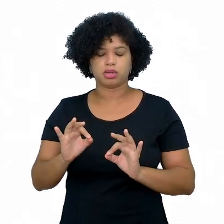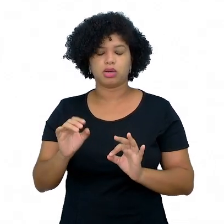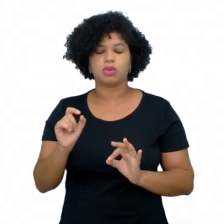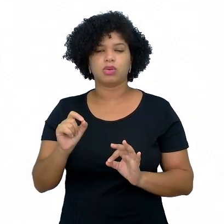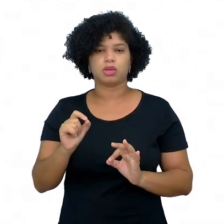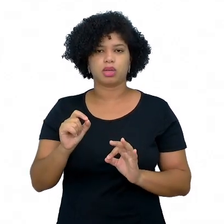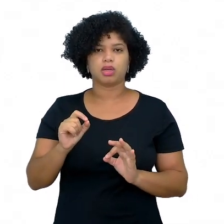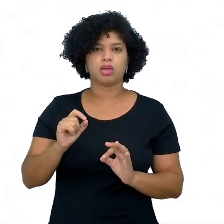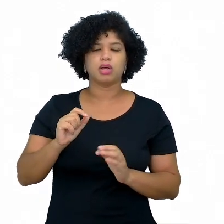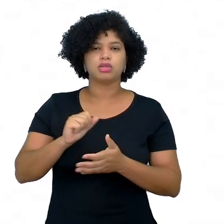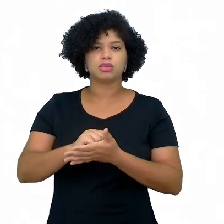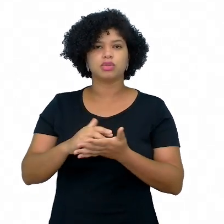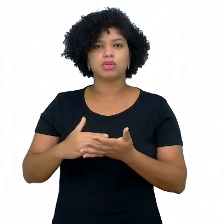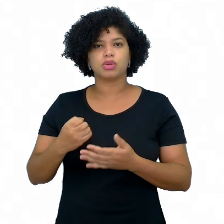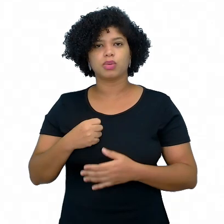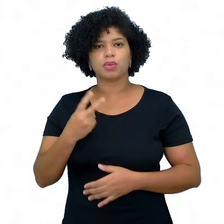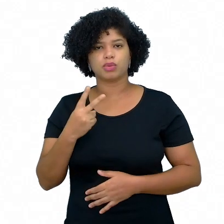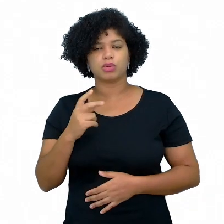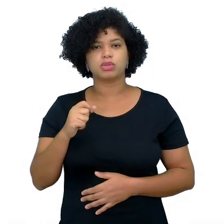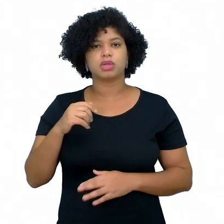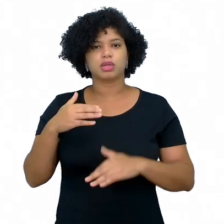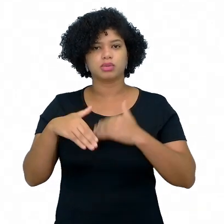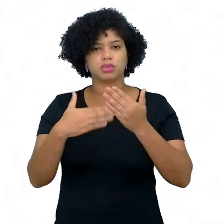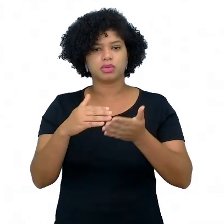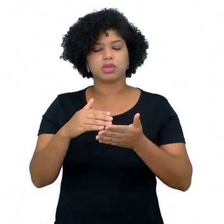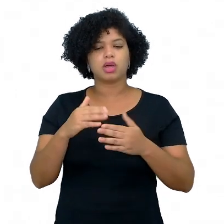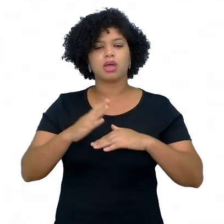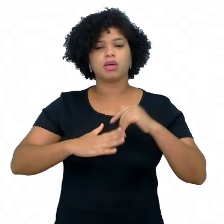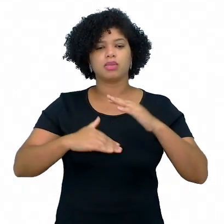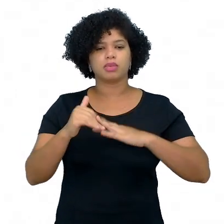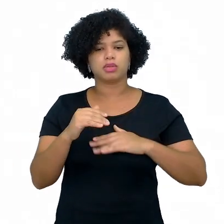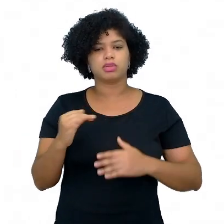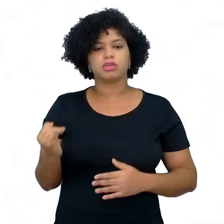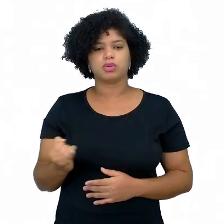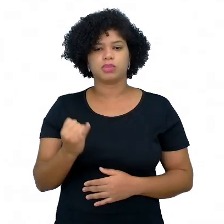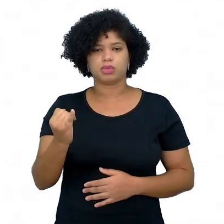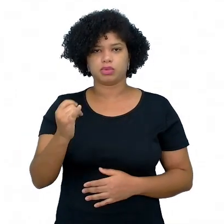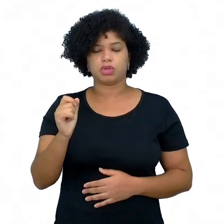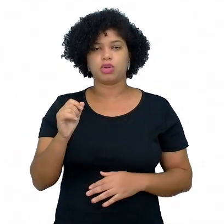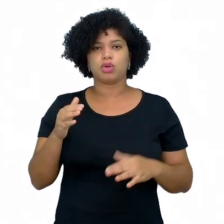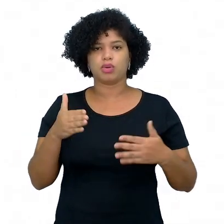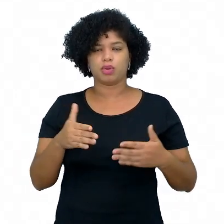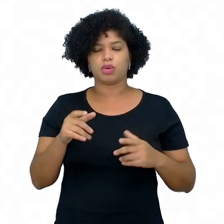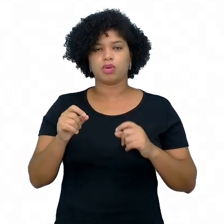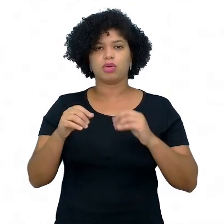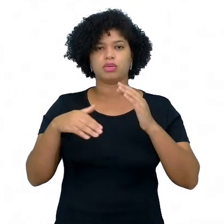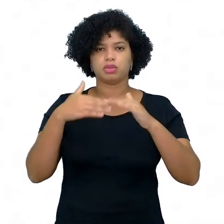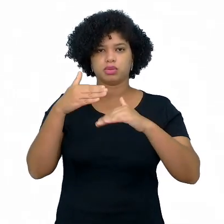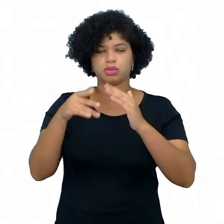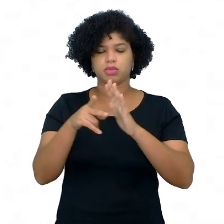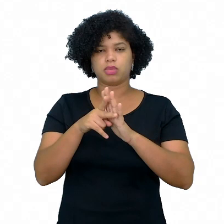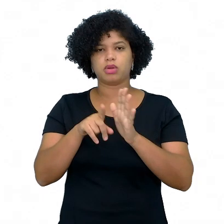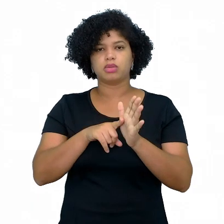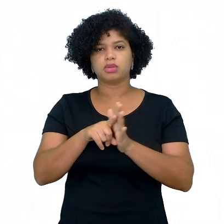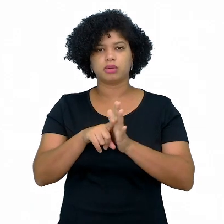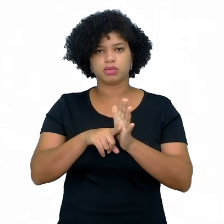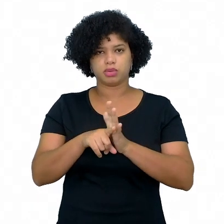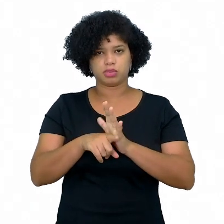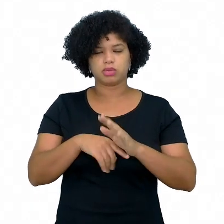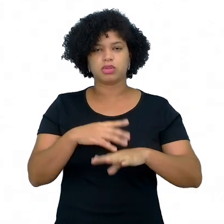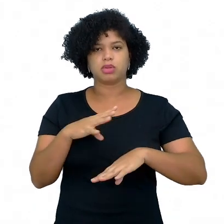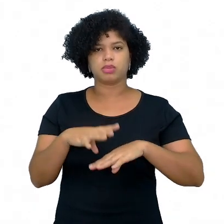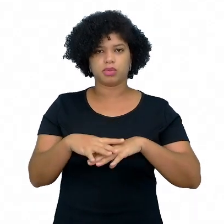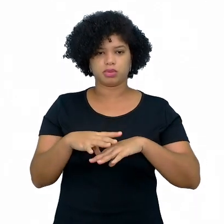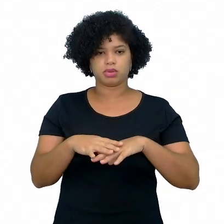atividade 2 para desenvolver as habilidades essenciais com foco no desenvolvimento da investigação